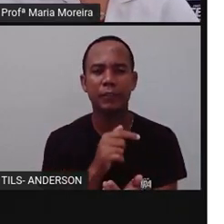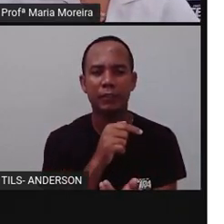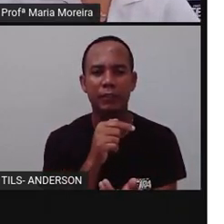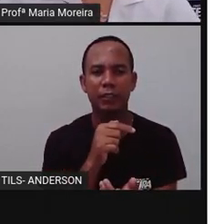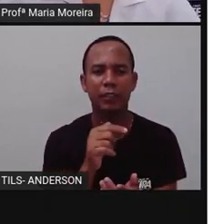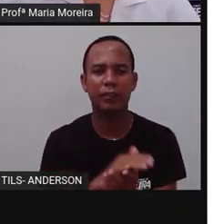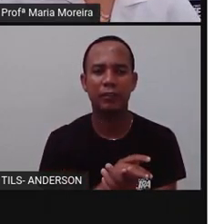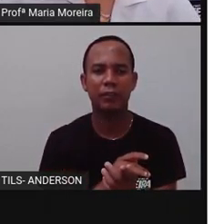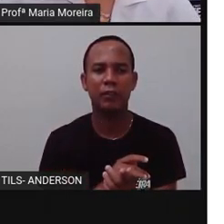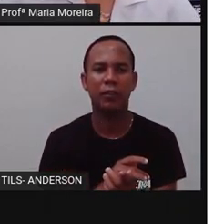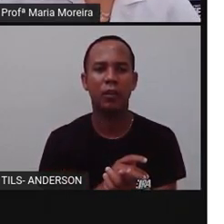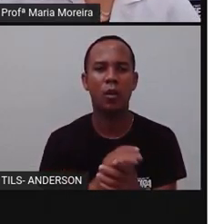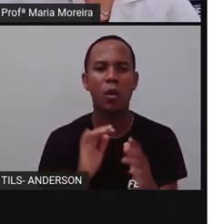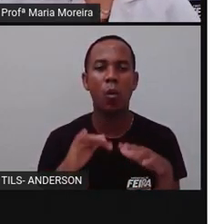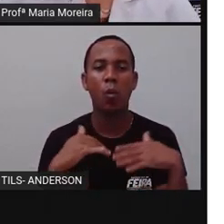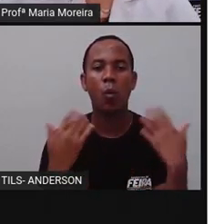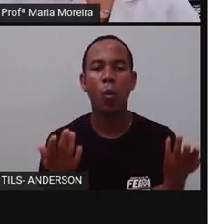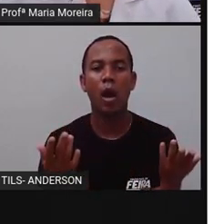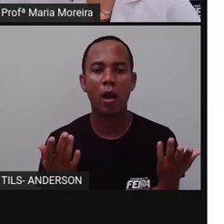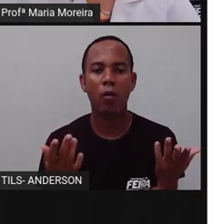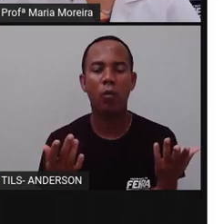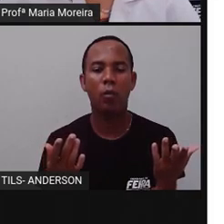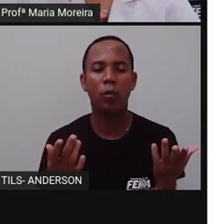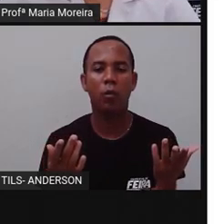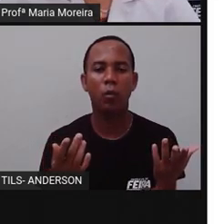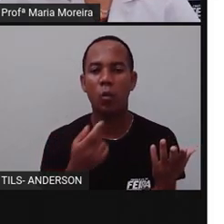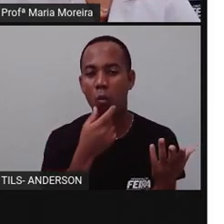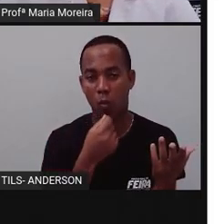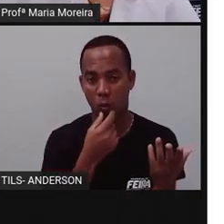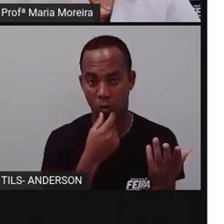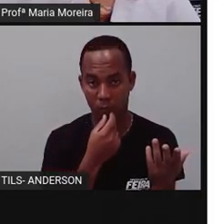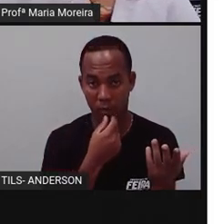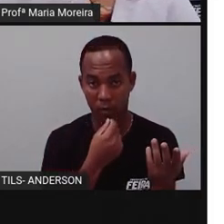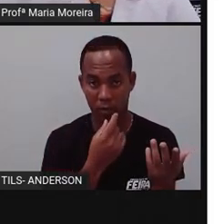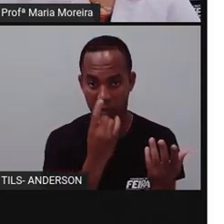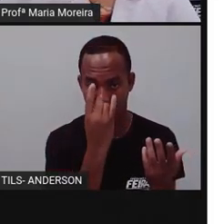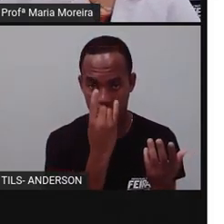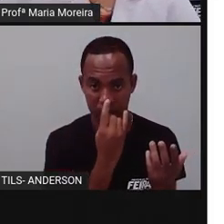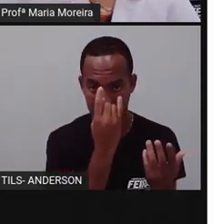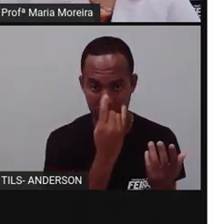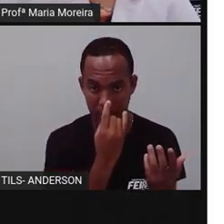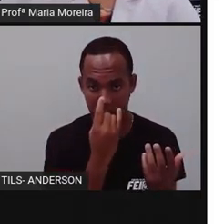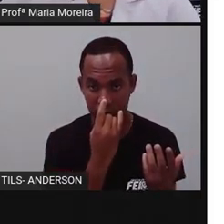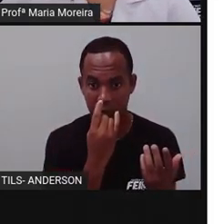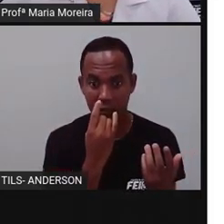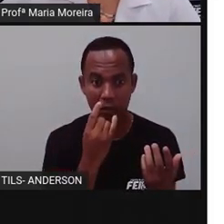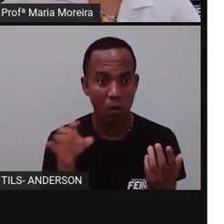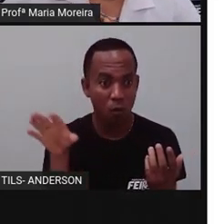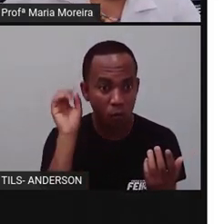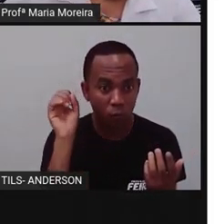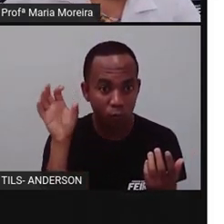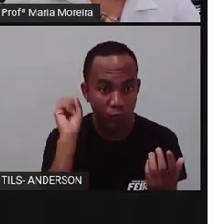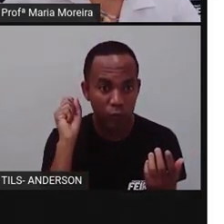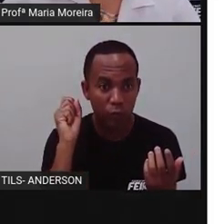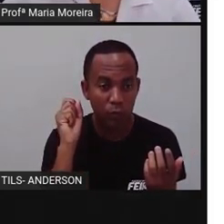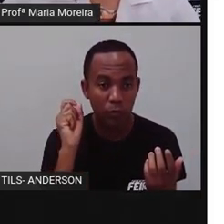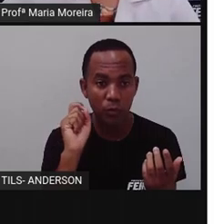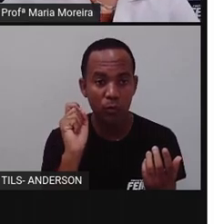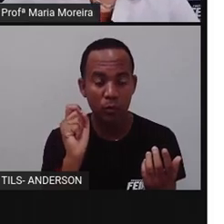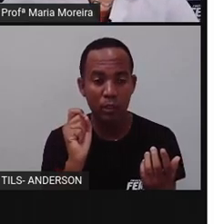7. Qual foi a atitude do cego, né, do ceguinho, ao saber dos planos de Abdu? Ele contou para